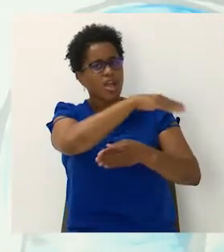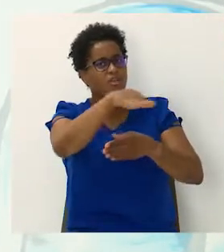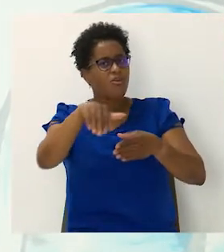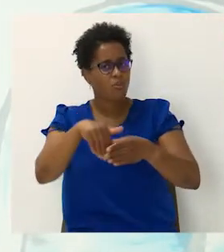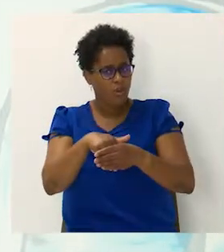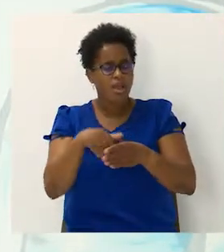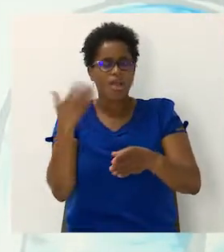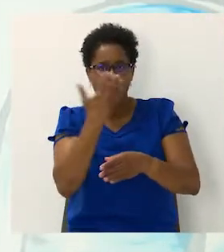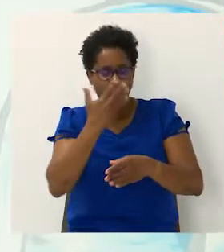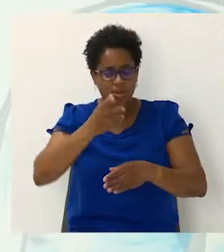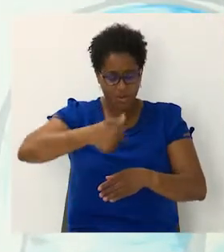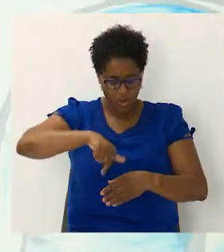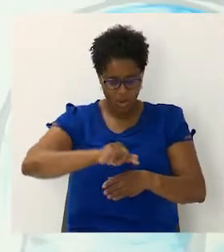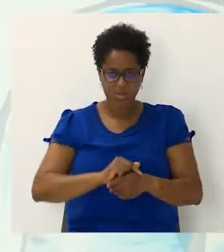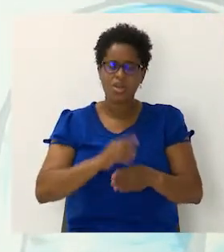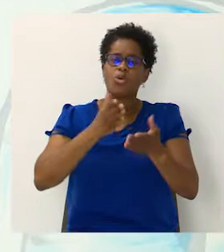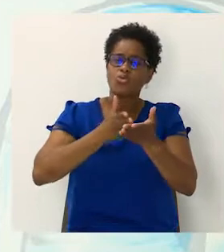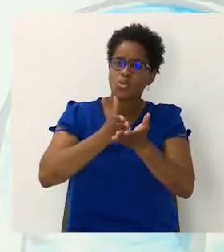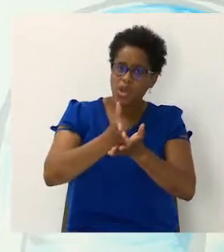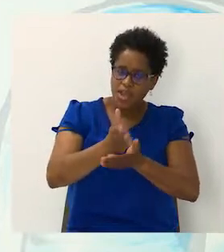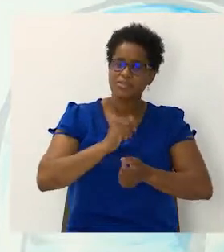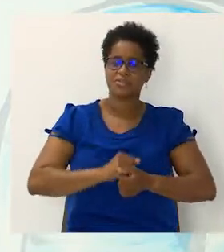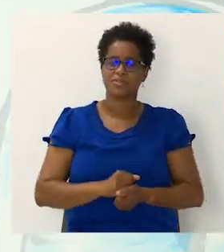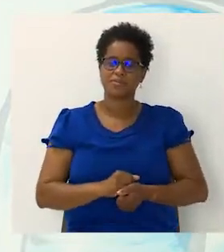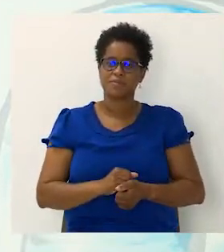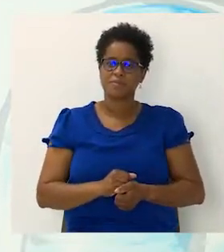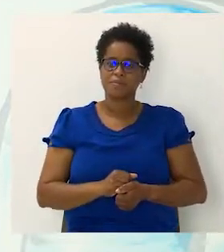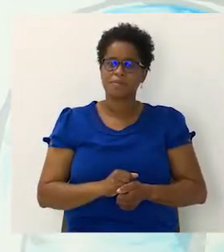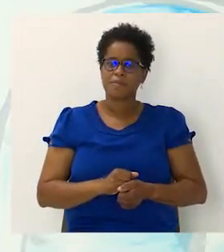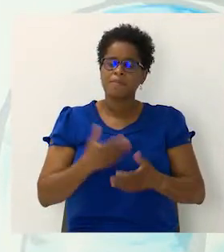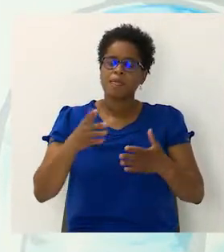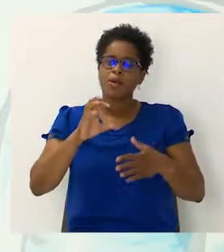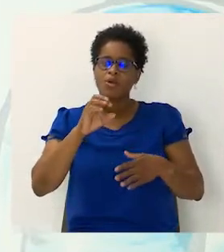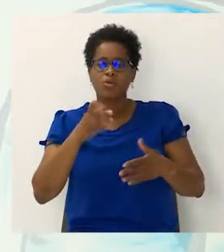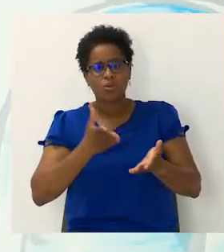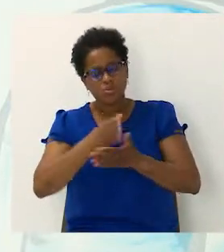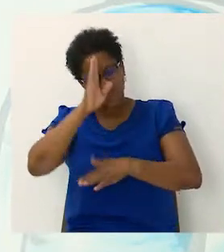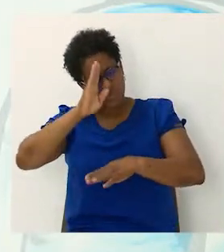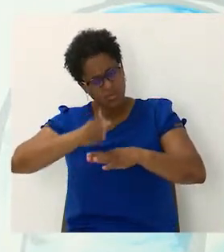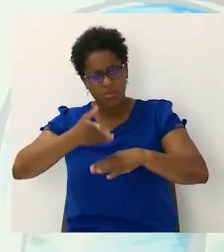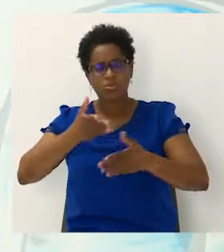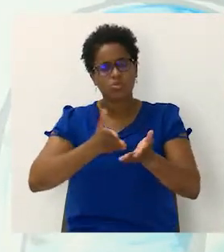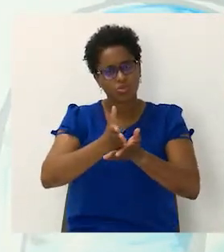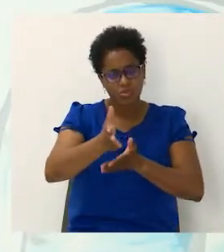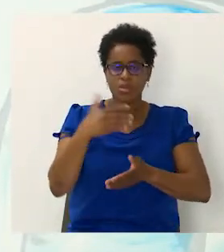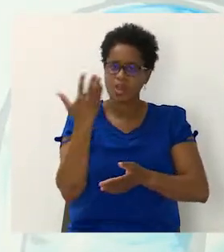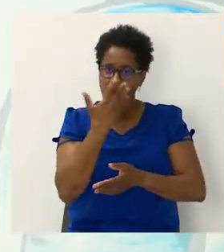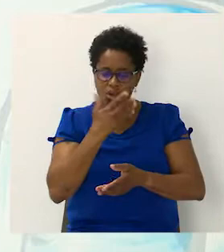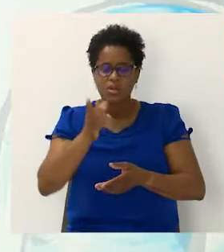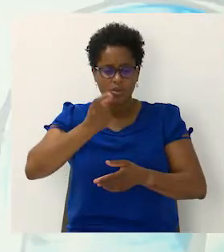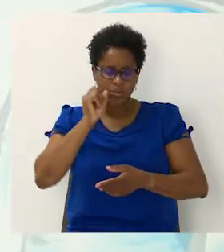a nossa aula. Durante ou no decorrer da aula,